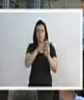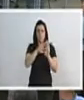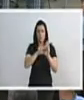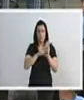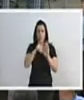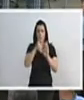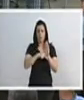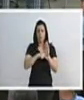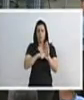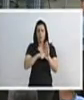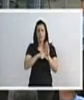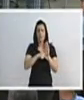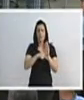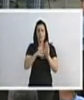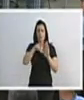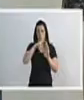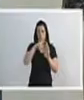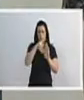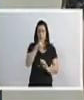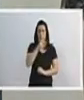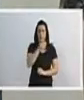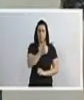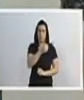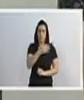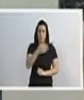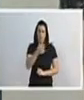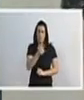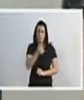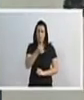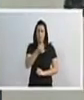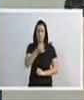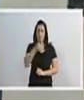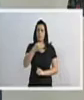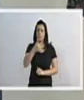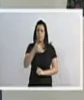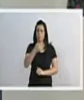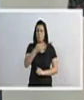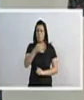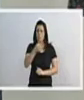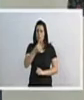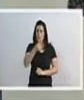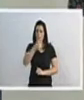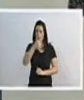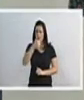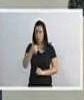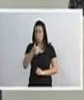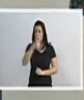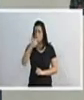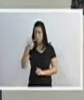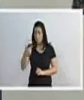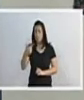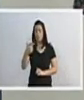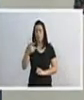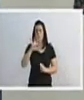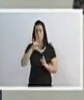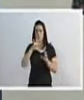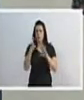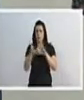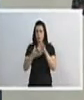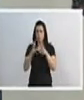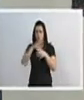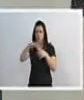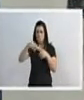dos projetos de lei, os requerimentos 1460, 1461 e 1462 englobados, sendo que os mesmos incluem na ordem do